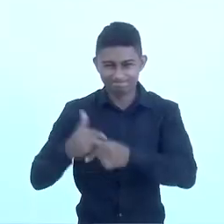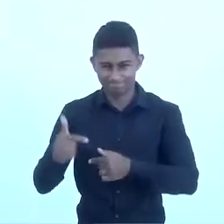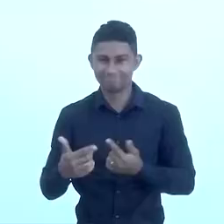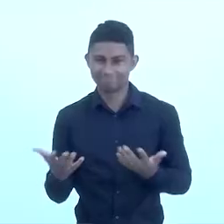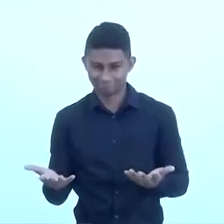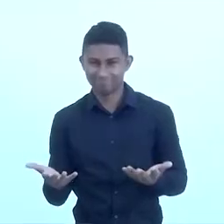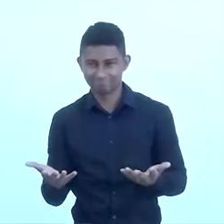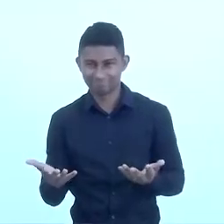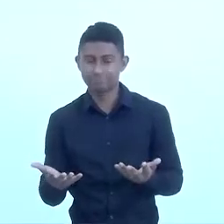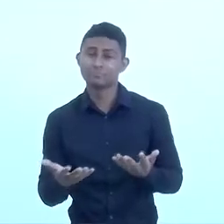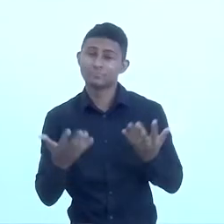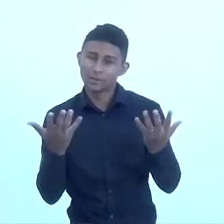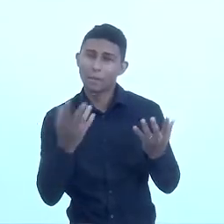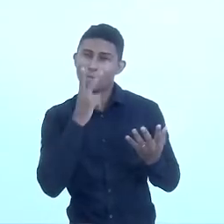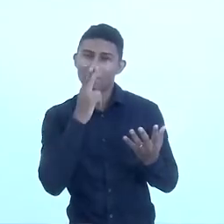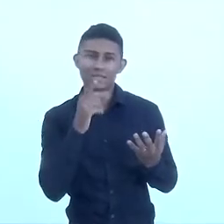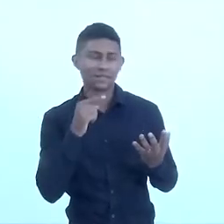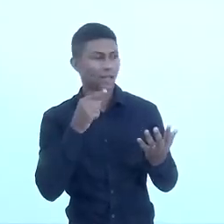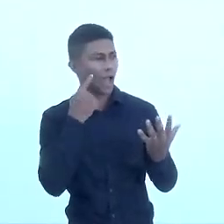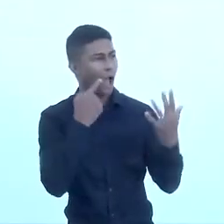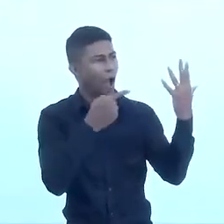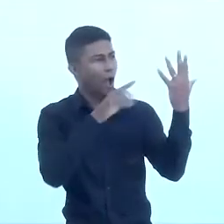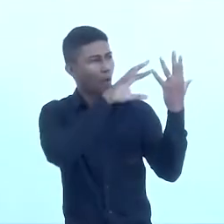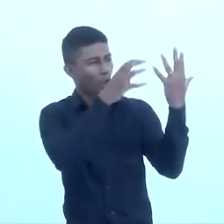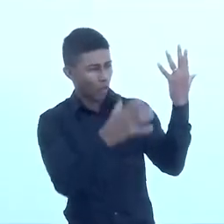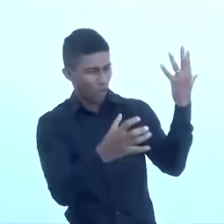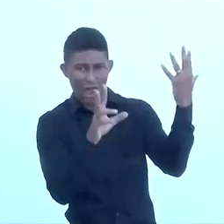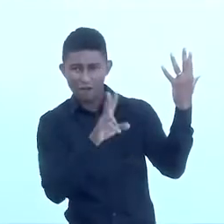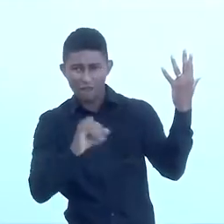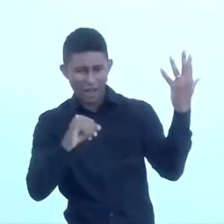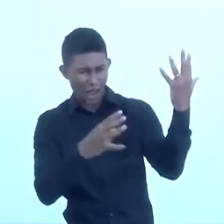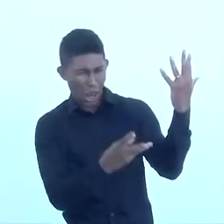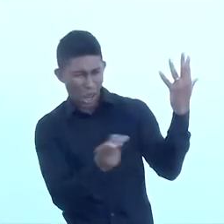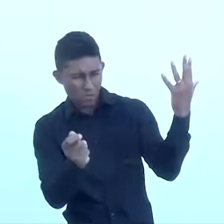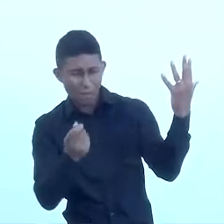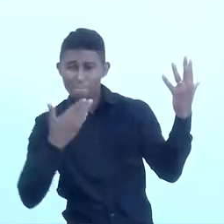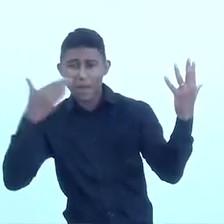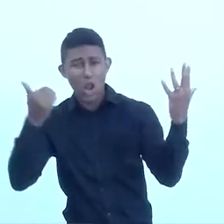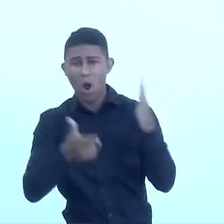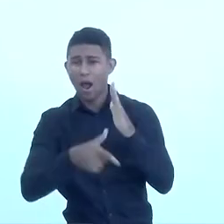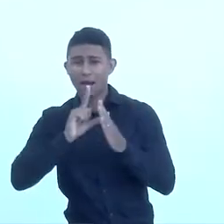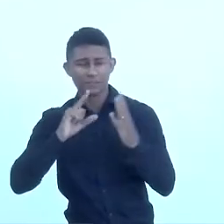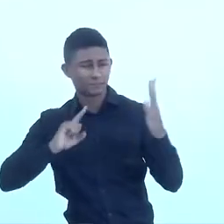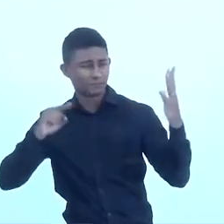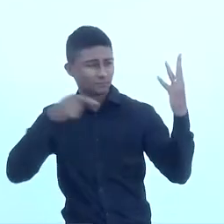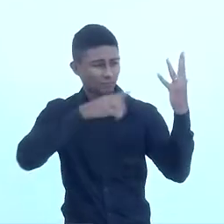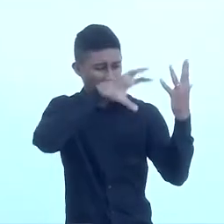Então, tem uma justiça, né? Inclusive você fala, tinha uma coisa também que eu pensava,